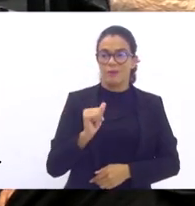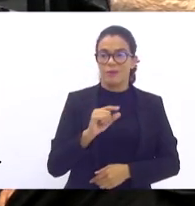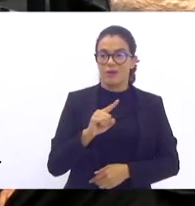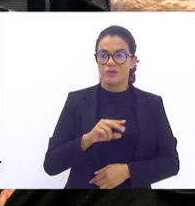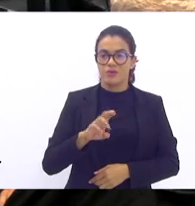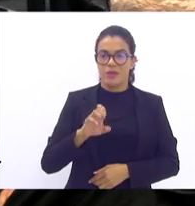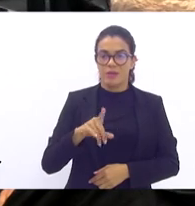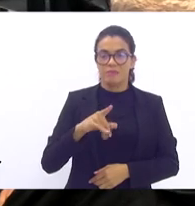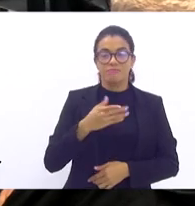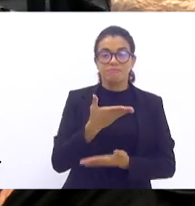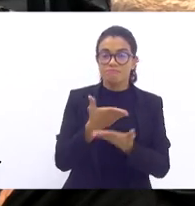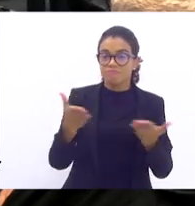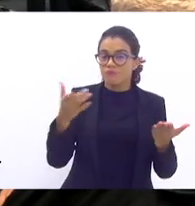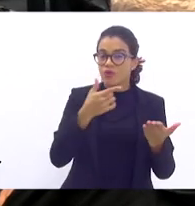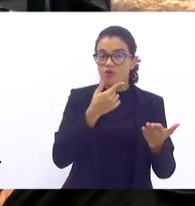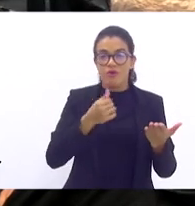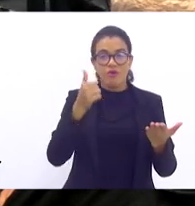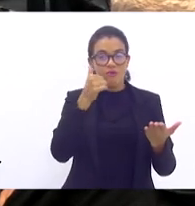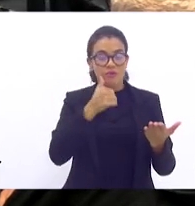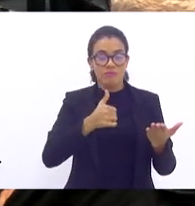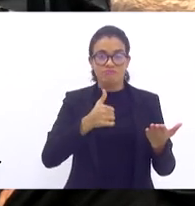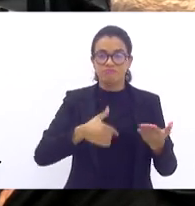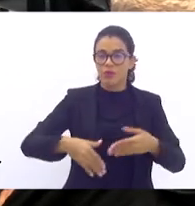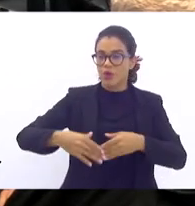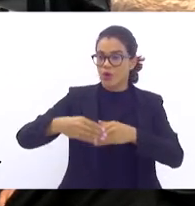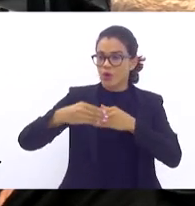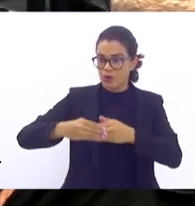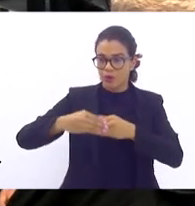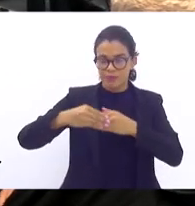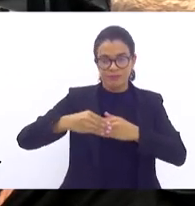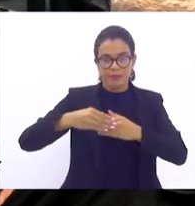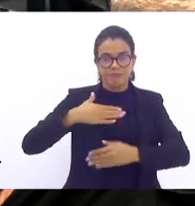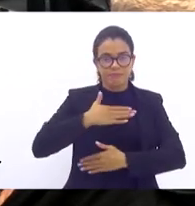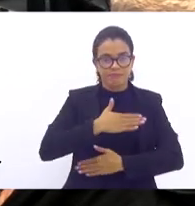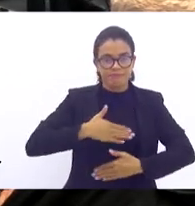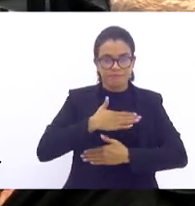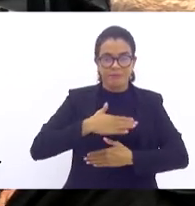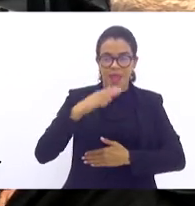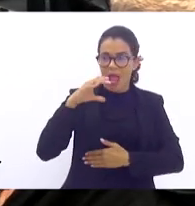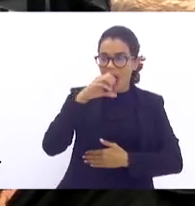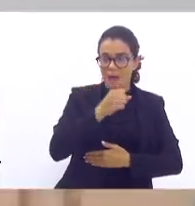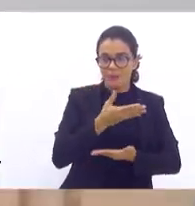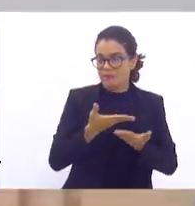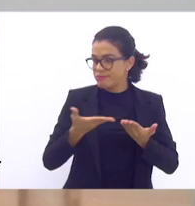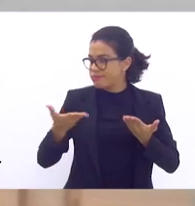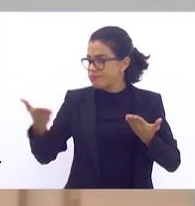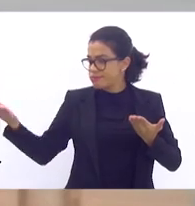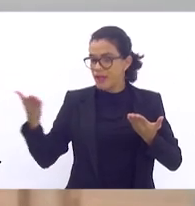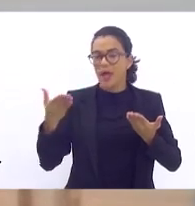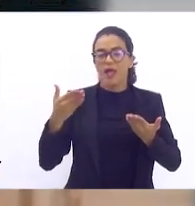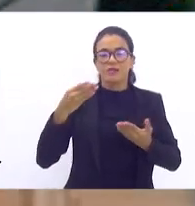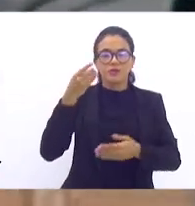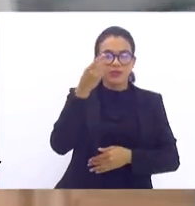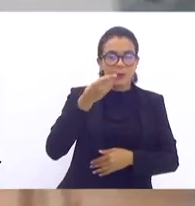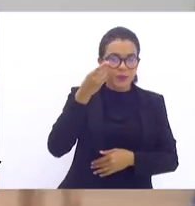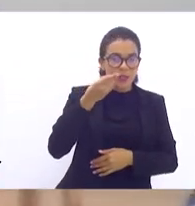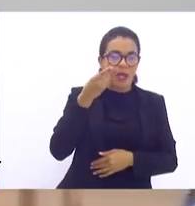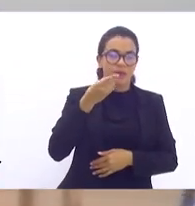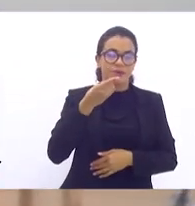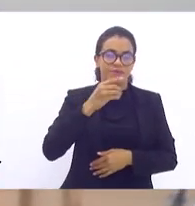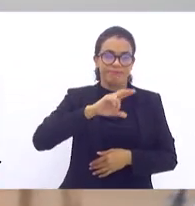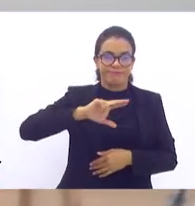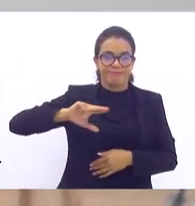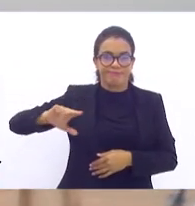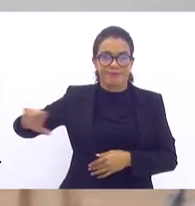senhoras e senhores presentes cumprimento a mesa aqui de forma direta e rápida o André o Danilo o Douglas e altinel